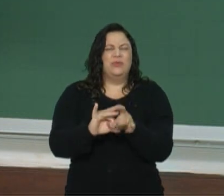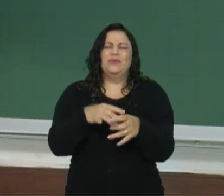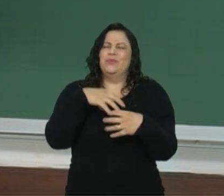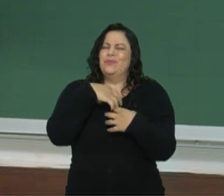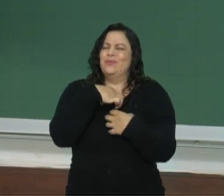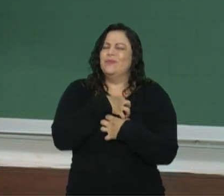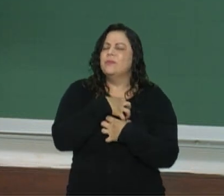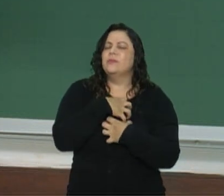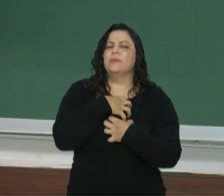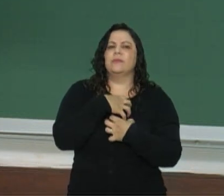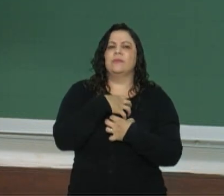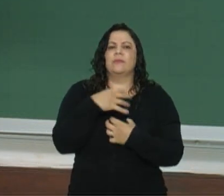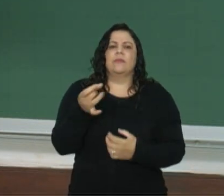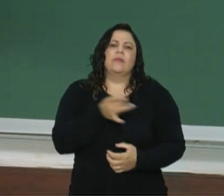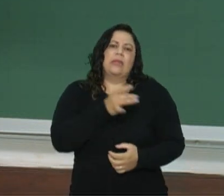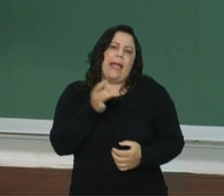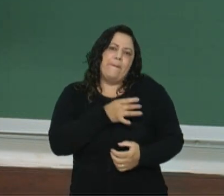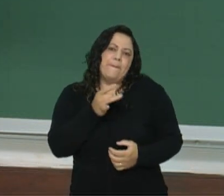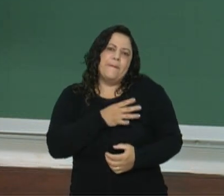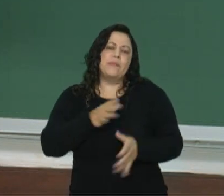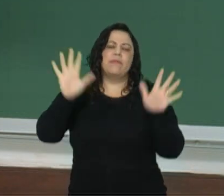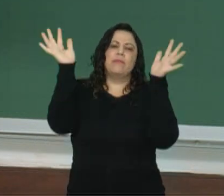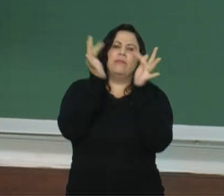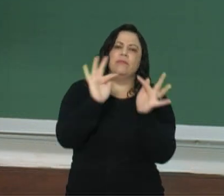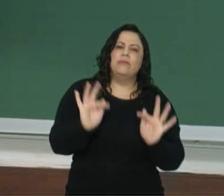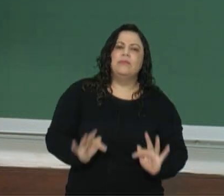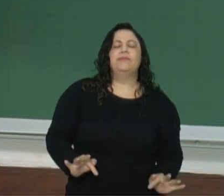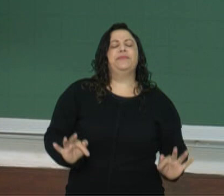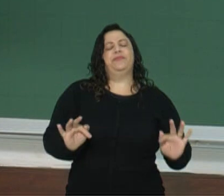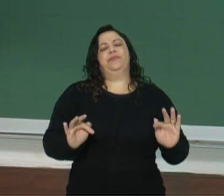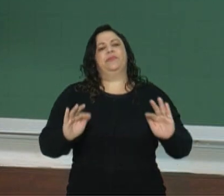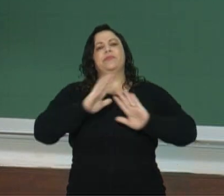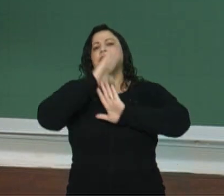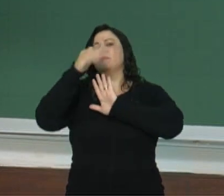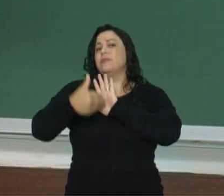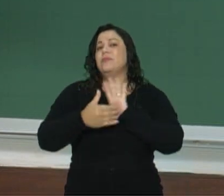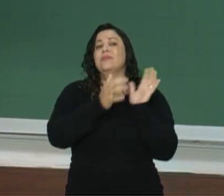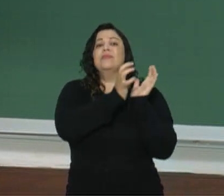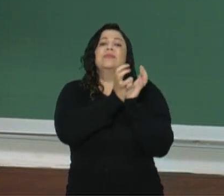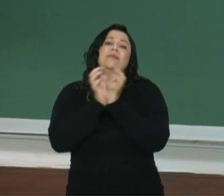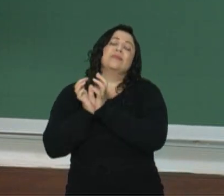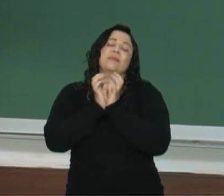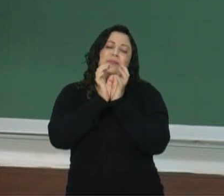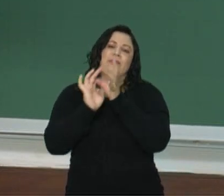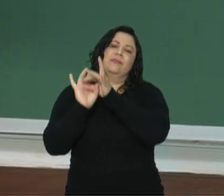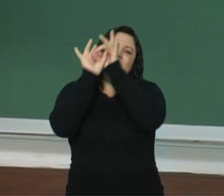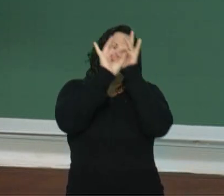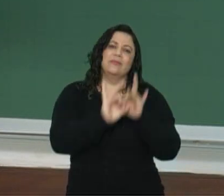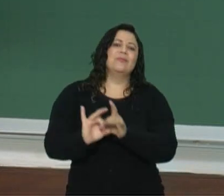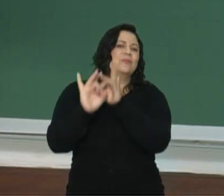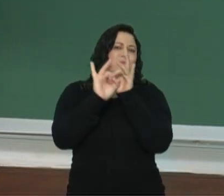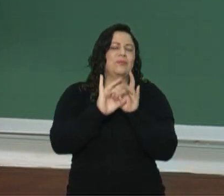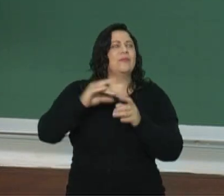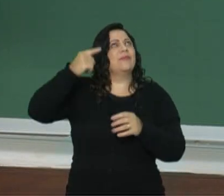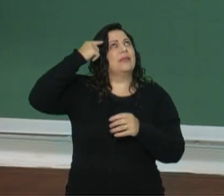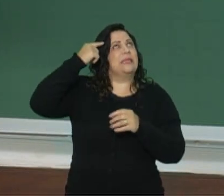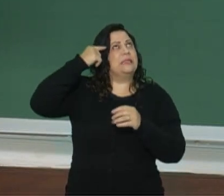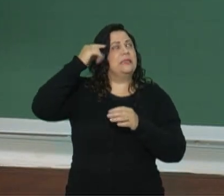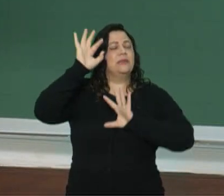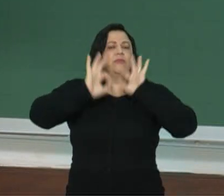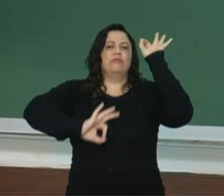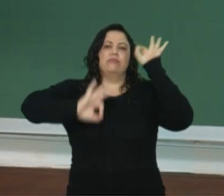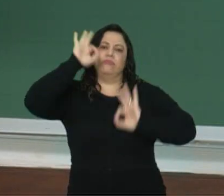algo, por exemplo, um medo, uma alegria, tudo isso é um conjunto junto daquilo que você pensa, daquilo que você